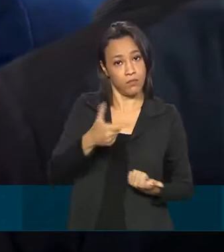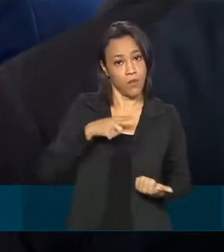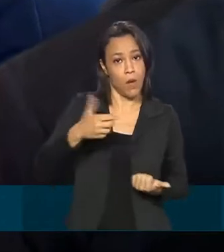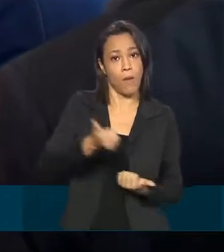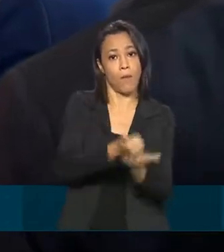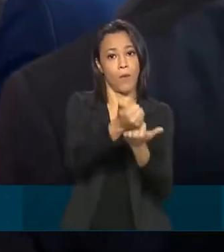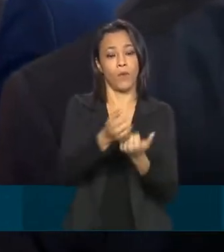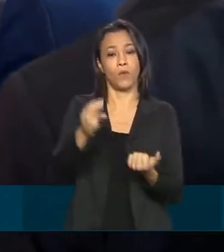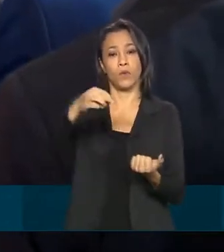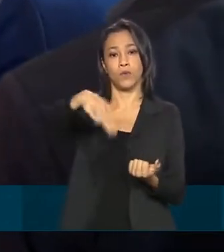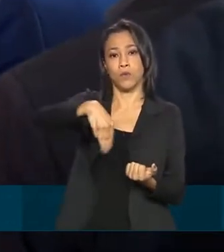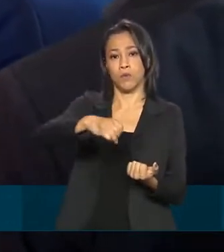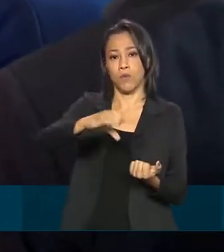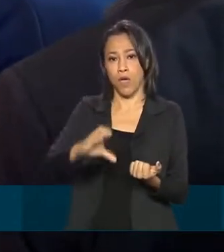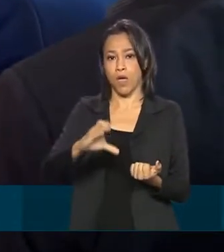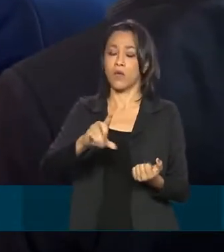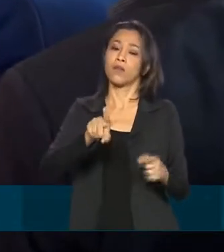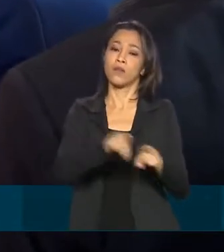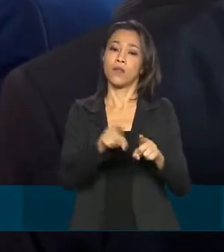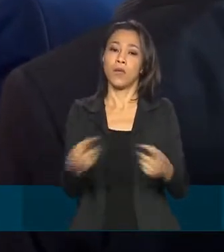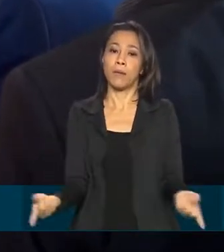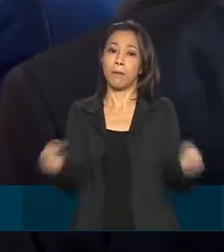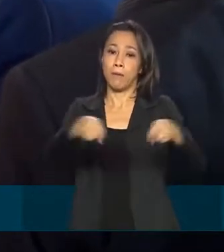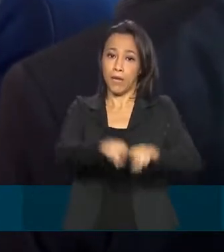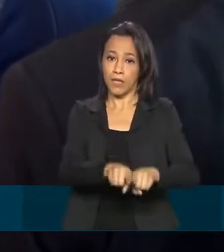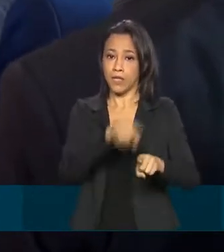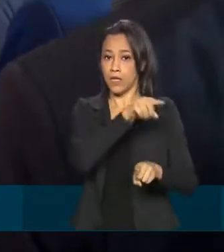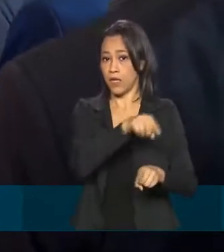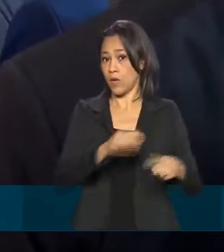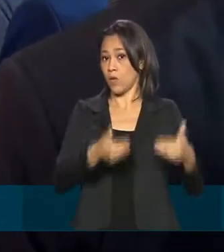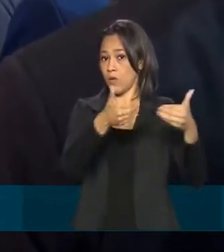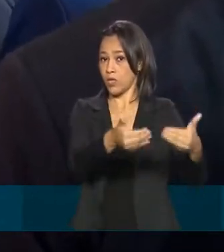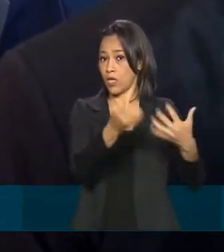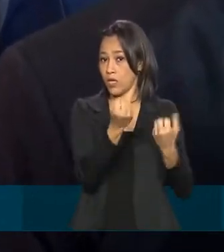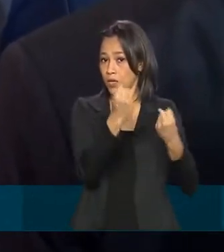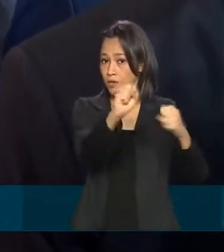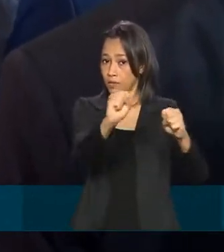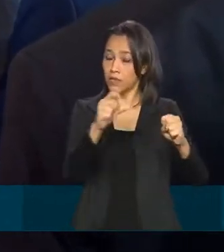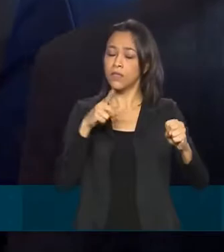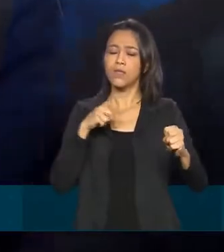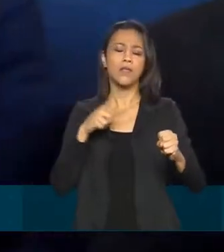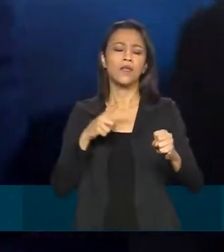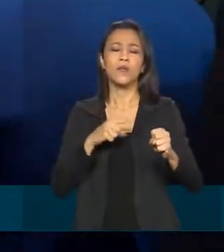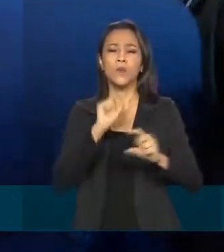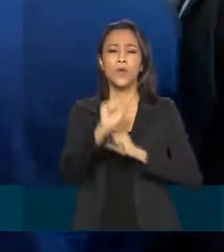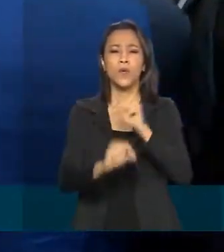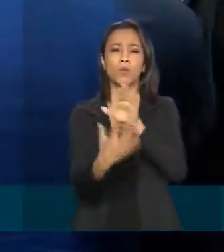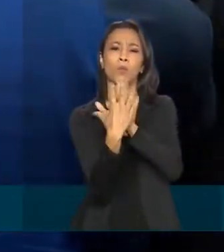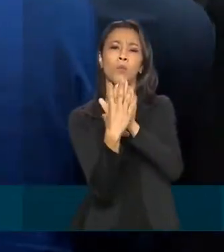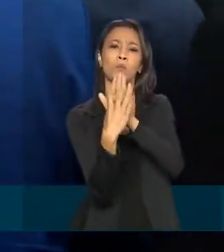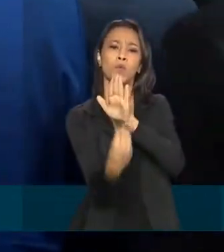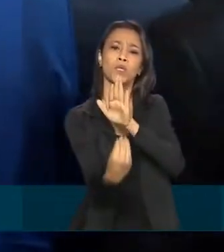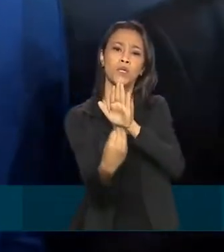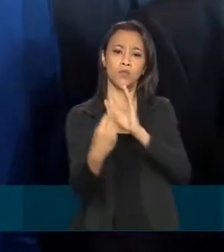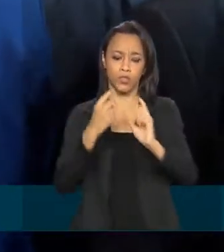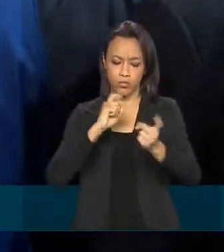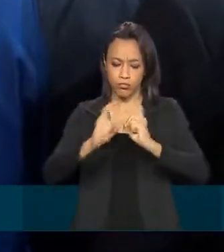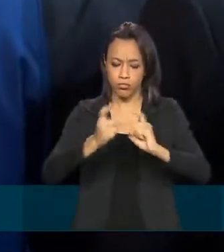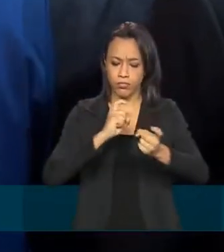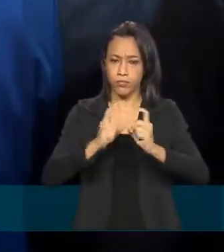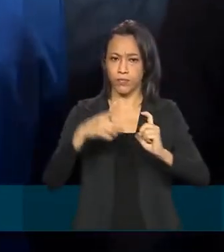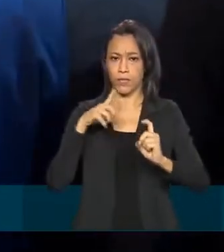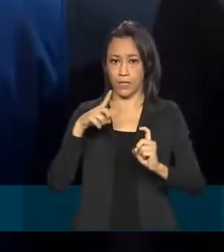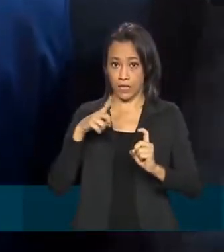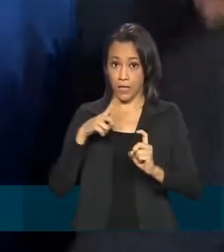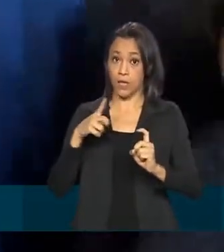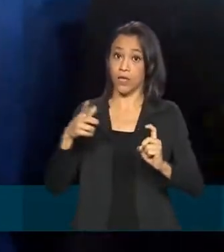em parceria com o Ministério da Defesa, que apresenta um conceito de gestão que une a participação